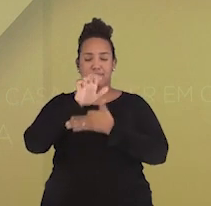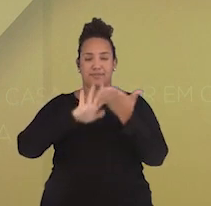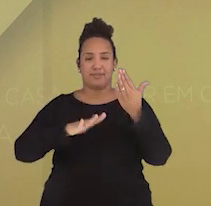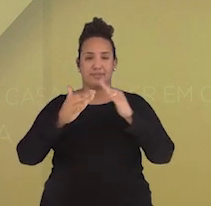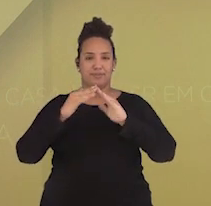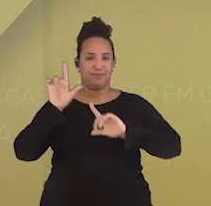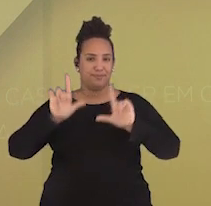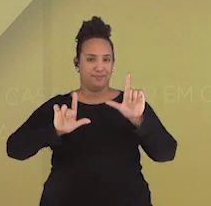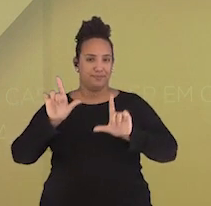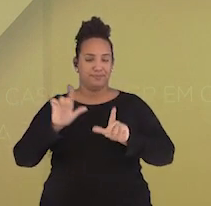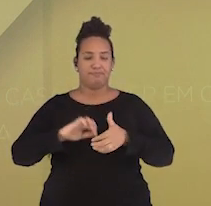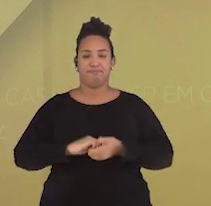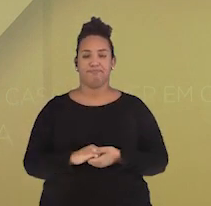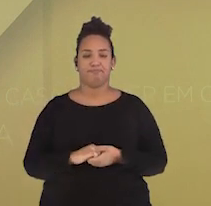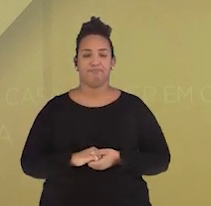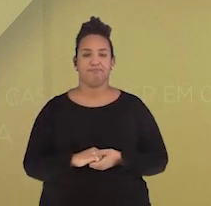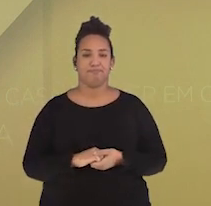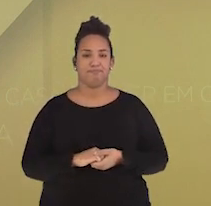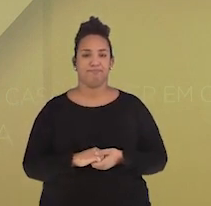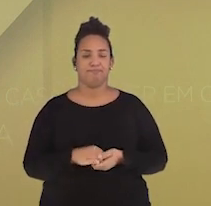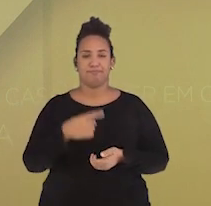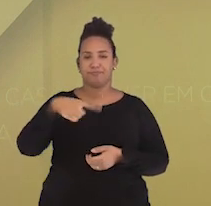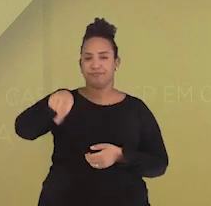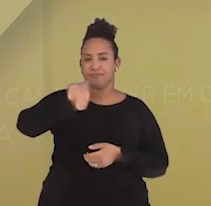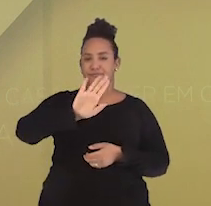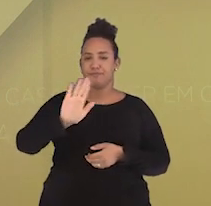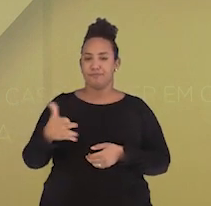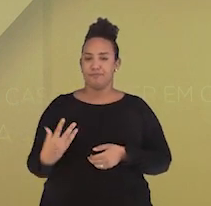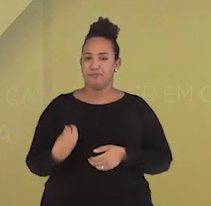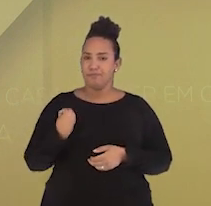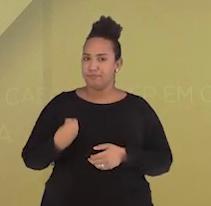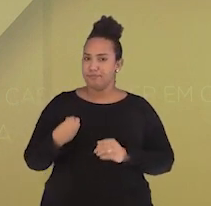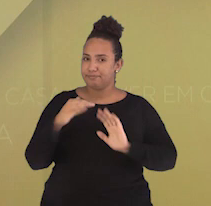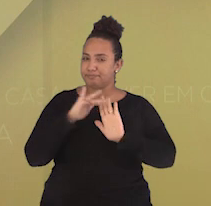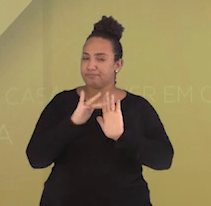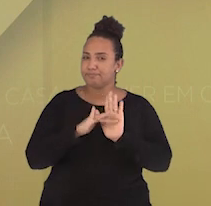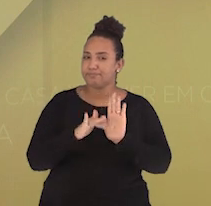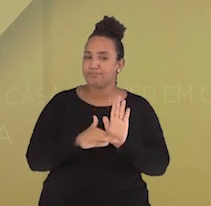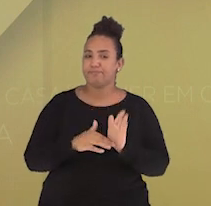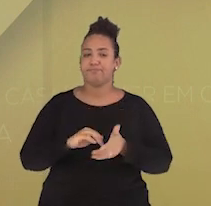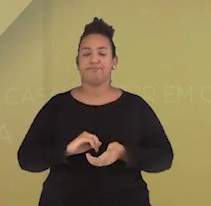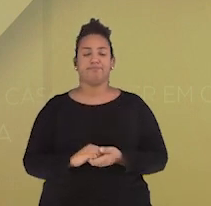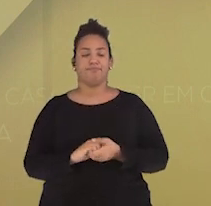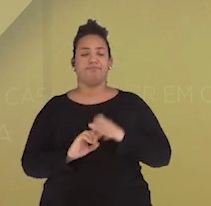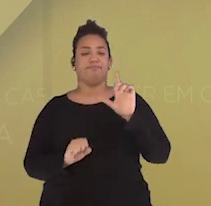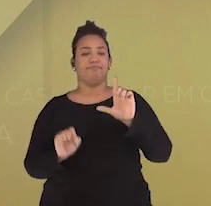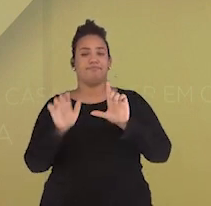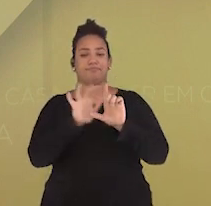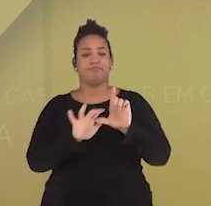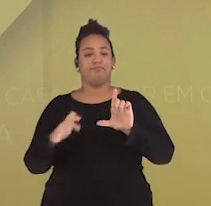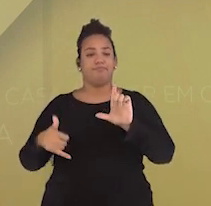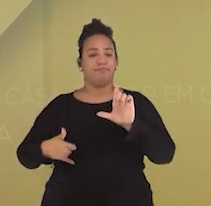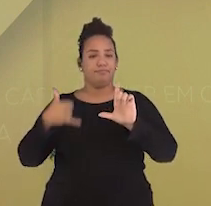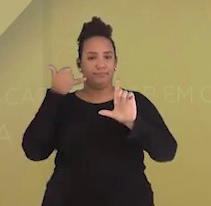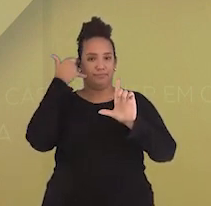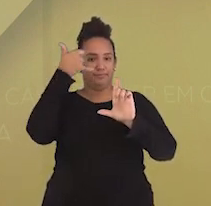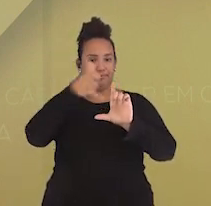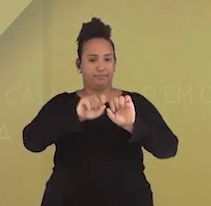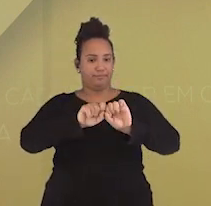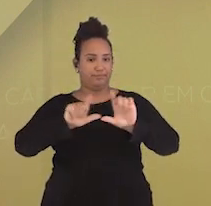@deverimcasa-na-tv. Já marcou a sua presença? É só acessar o código QR que aparece aí na sua